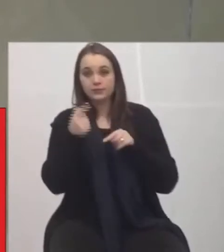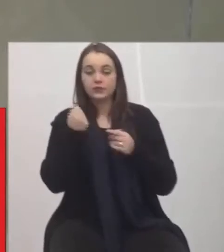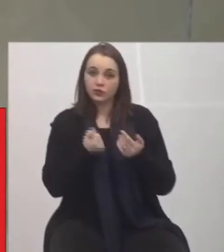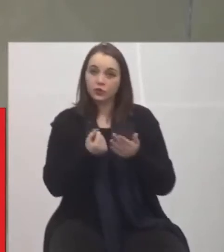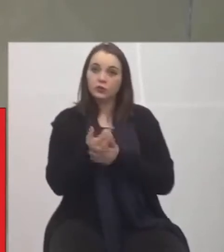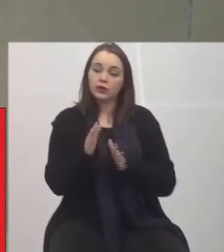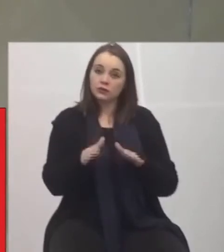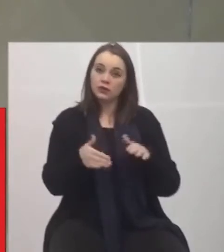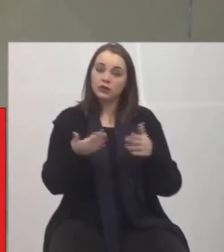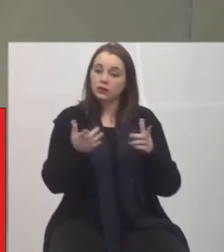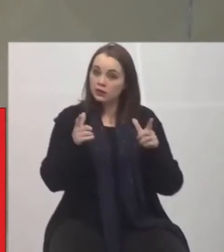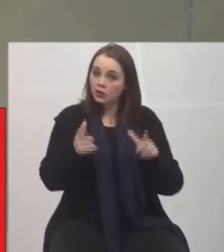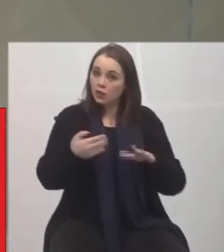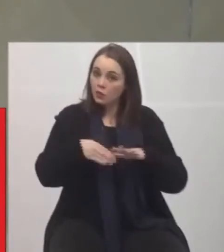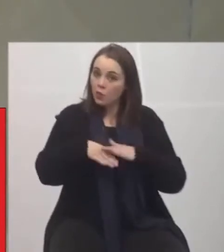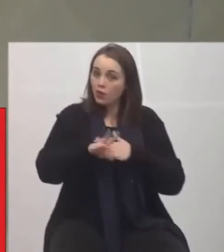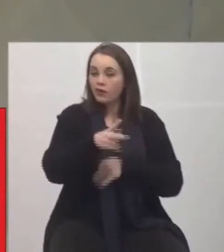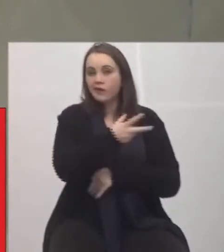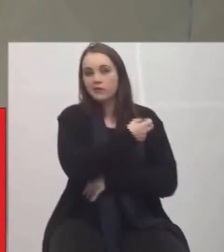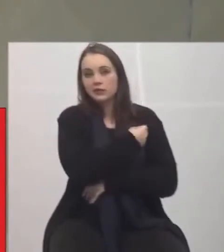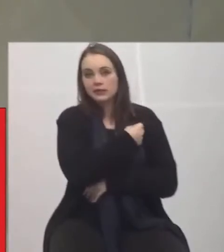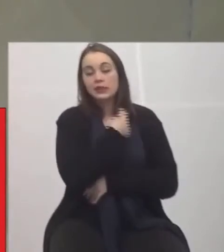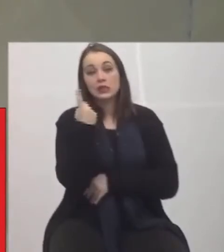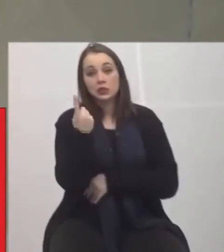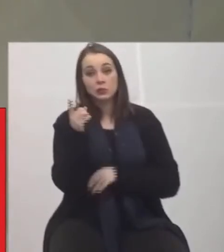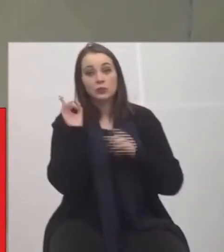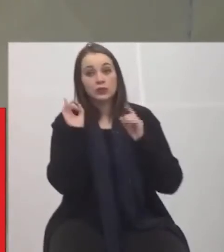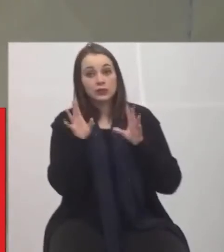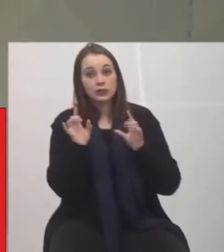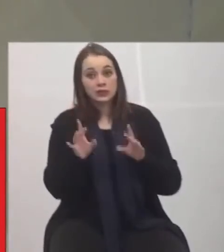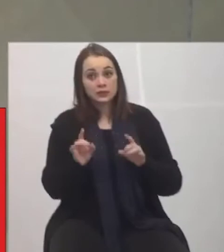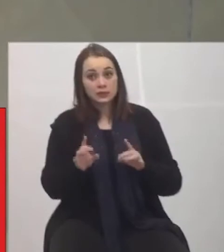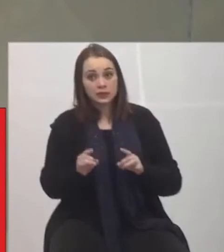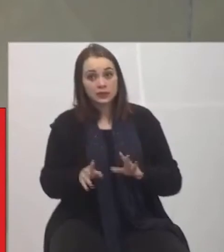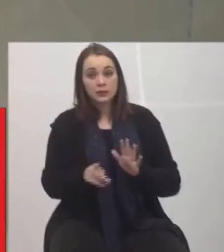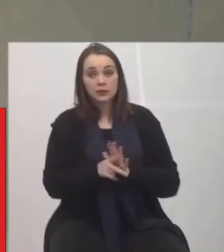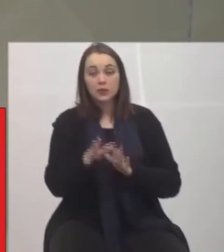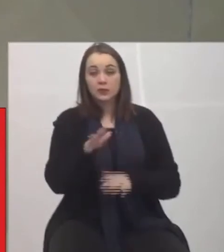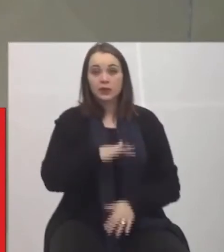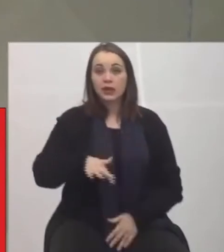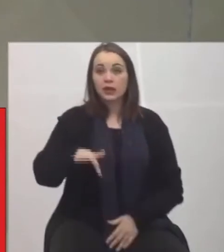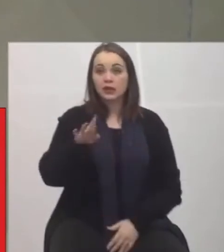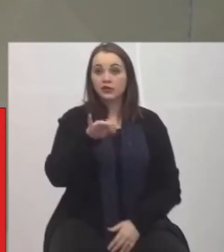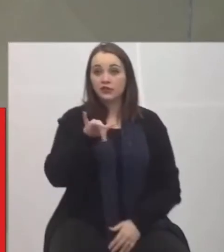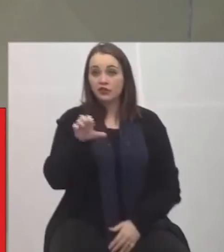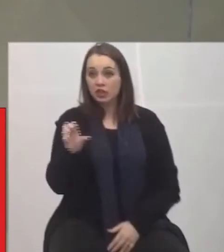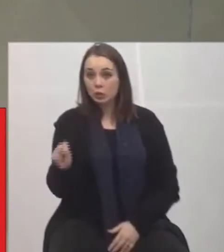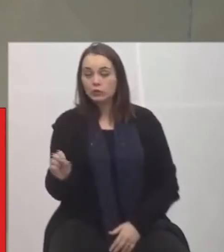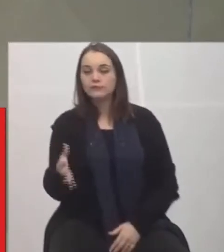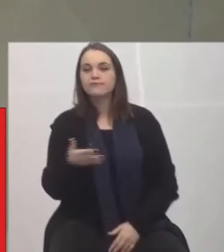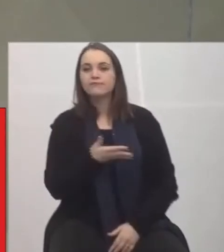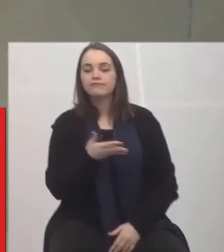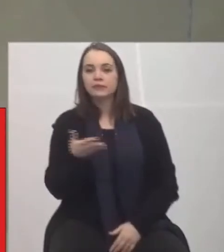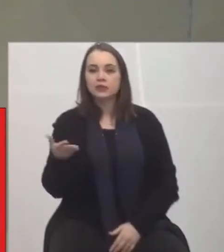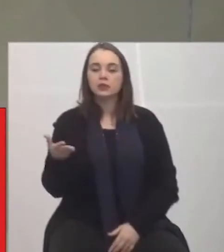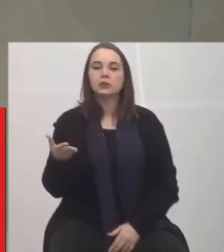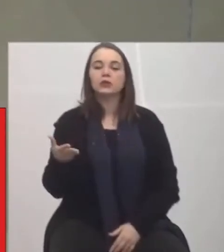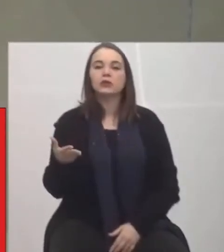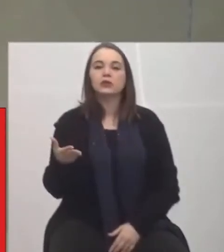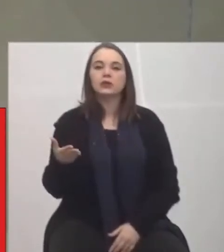compradas essas câmeras frias e uma específica para a rede de frios. Então, são essas, assim, essa